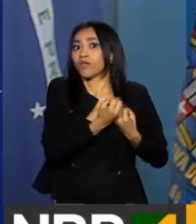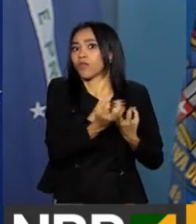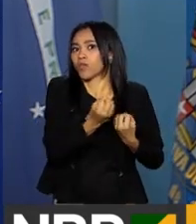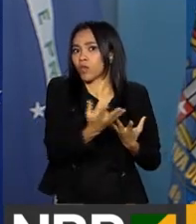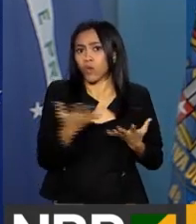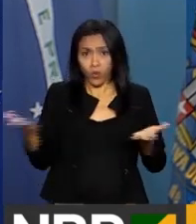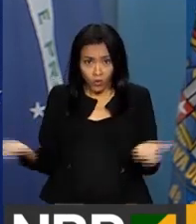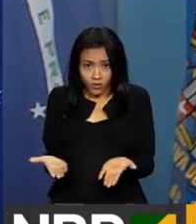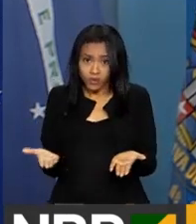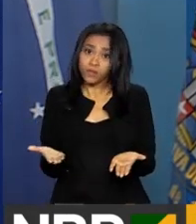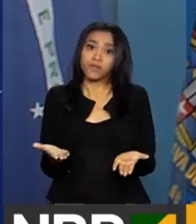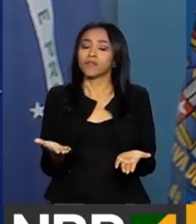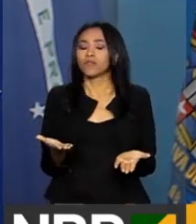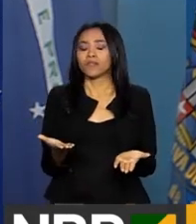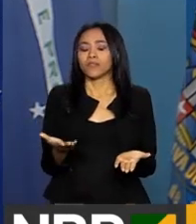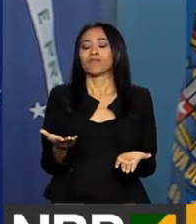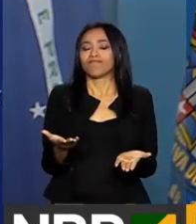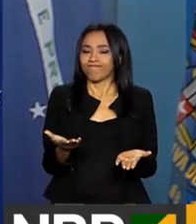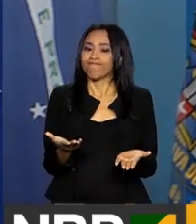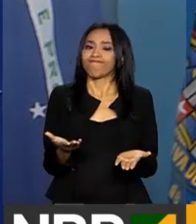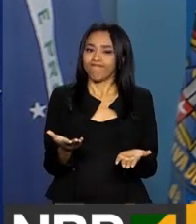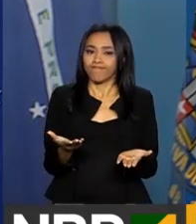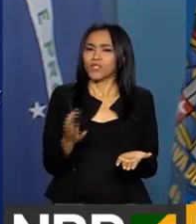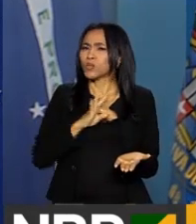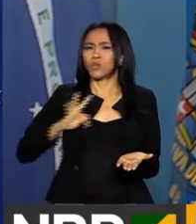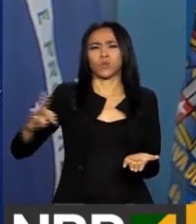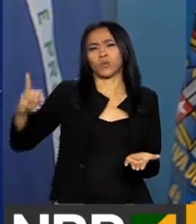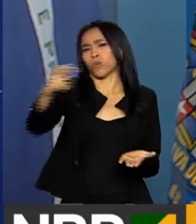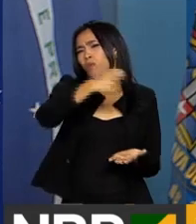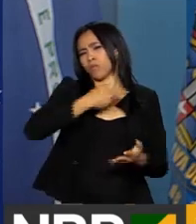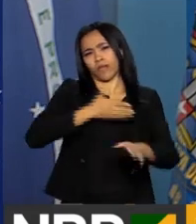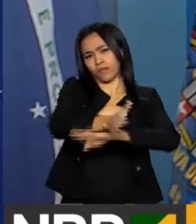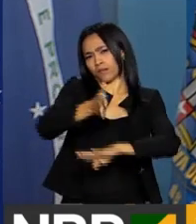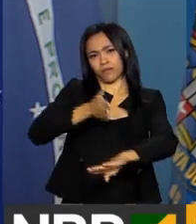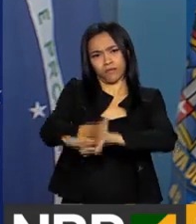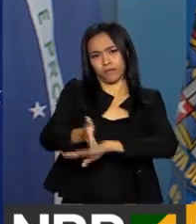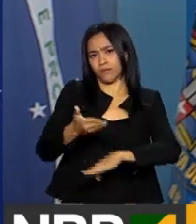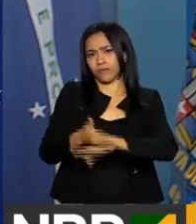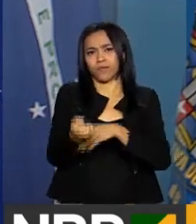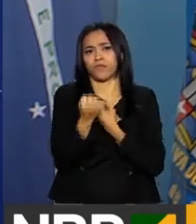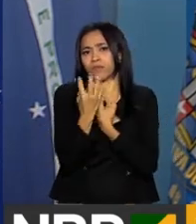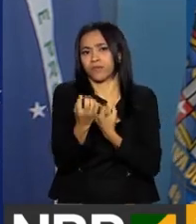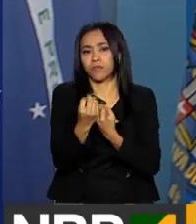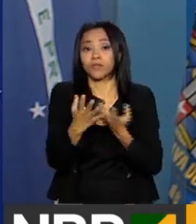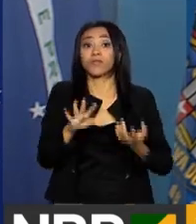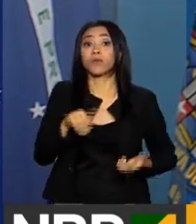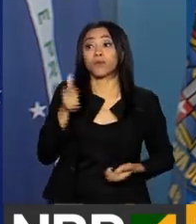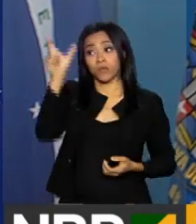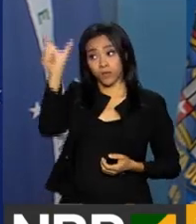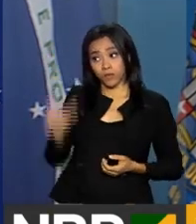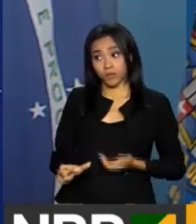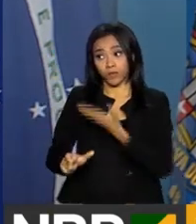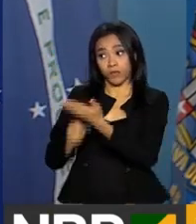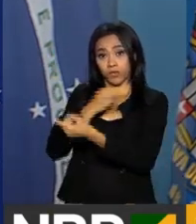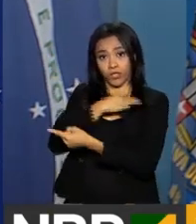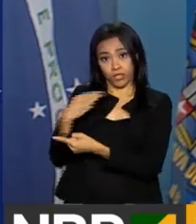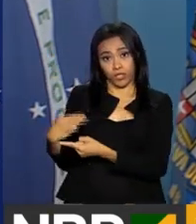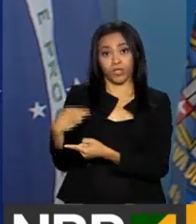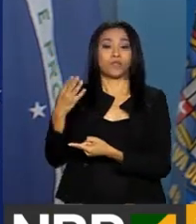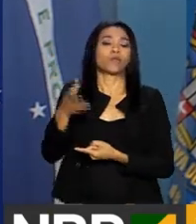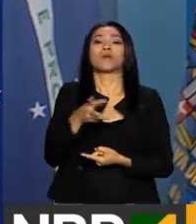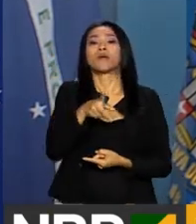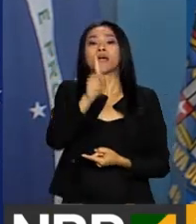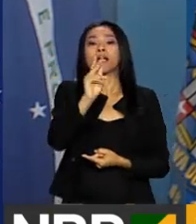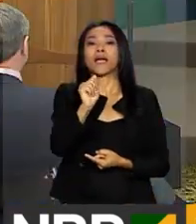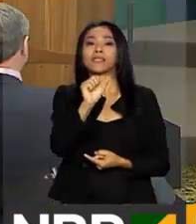hoje sem dúvida alguma todos têm acesso a elas quando mês kassab se reporta